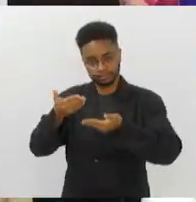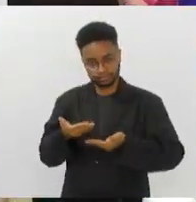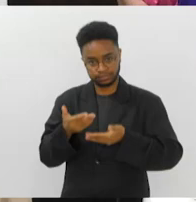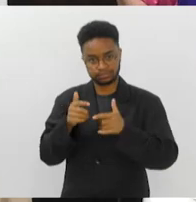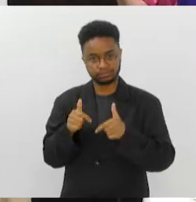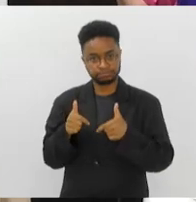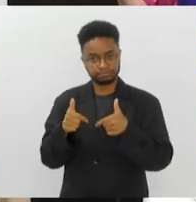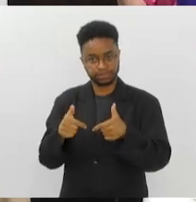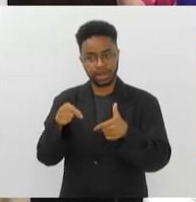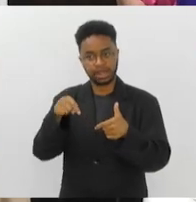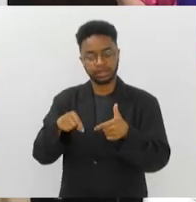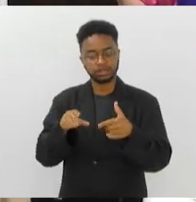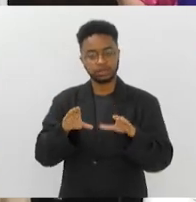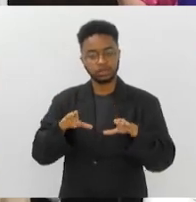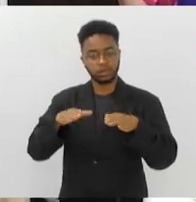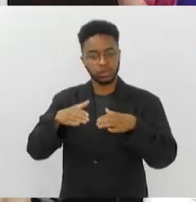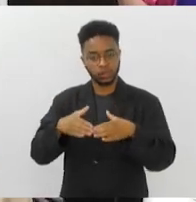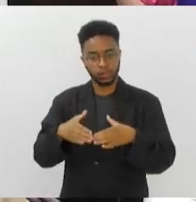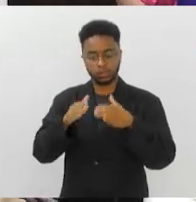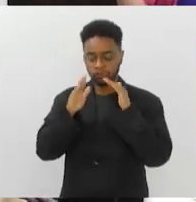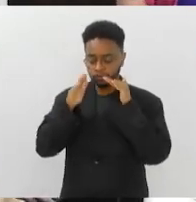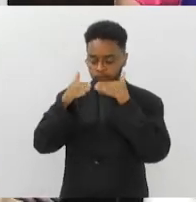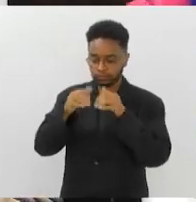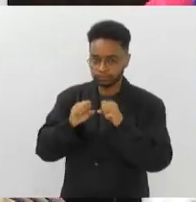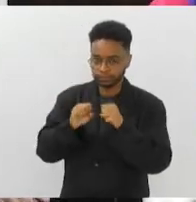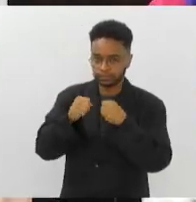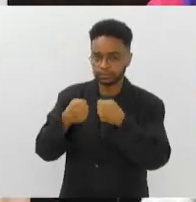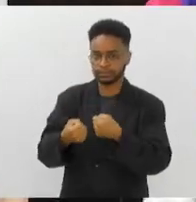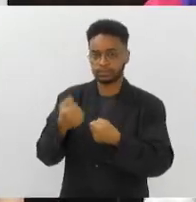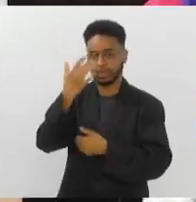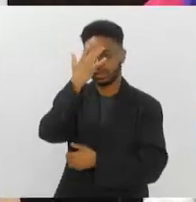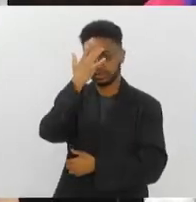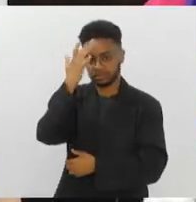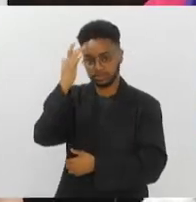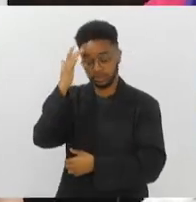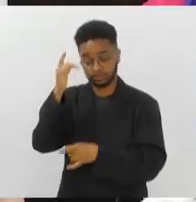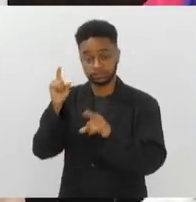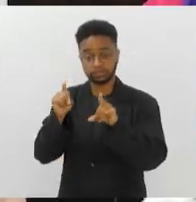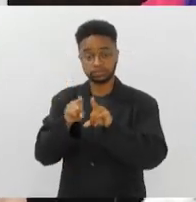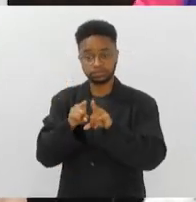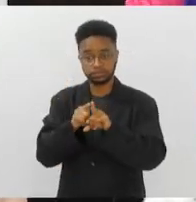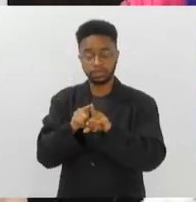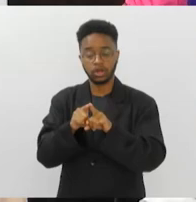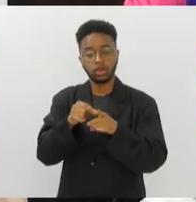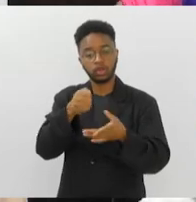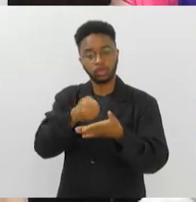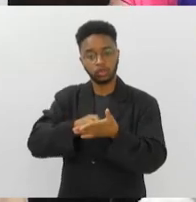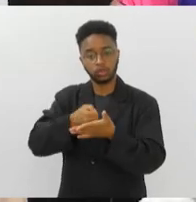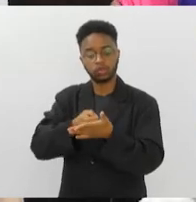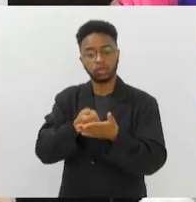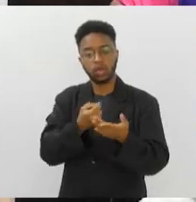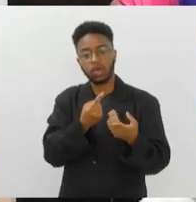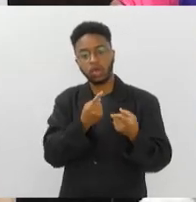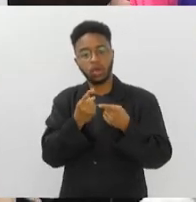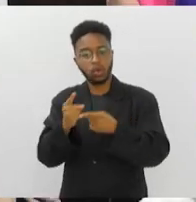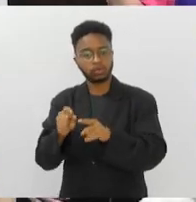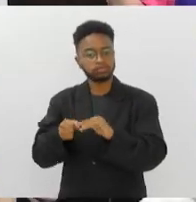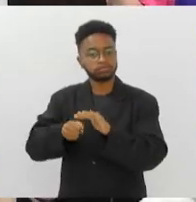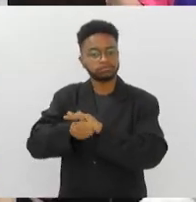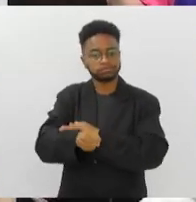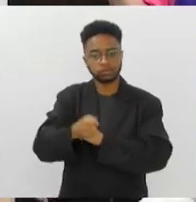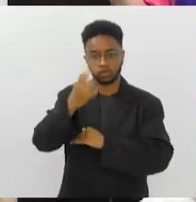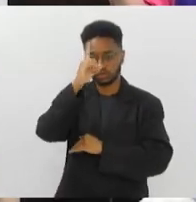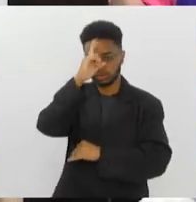iniciativa da Frente Parlamentar em Defesa da Saúde Mental e da Luta Antimanicomial, mandato Flávio Serafini,